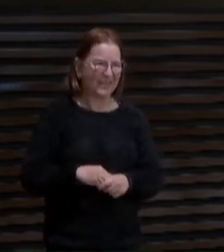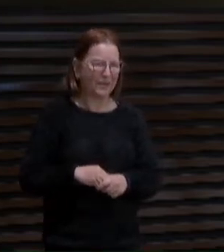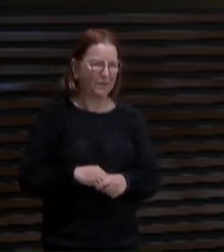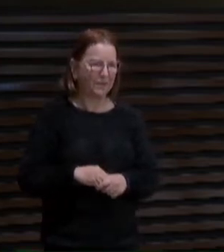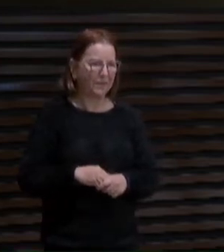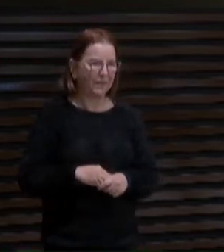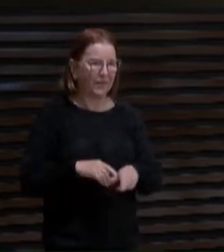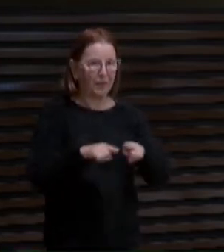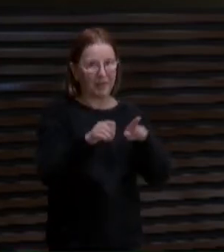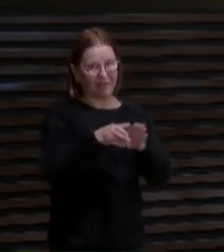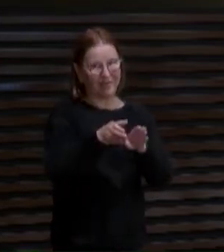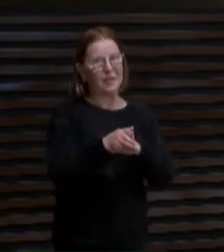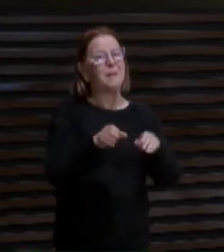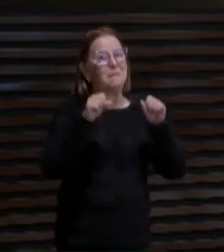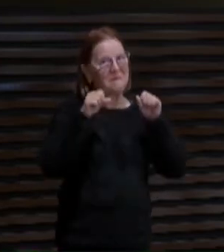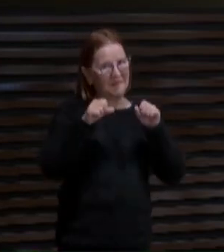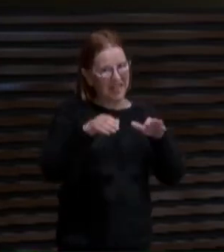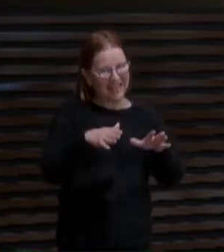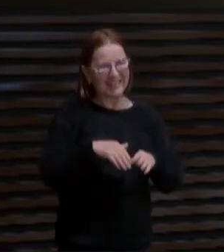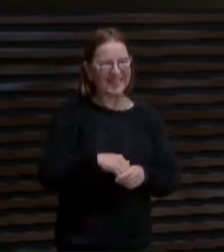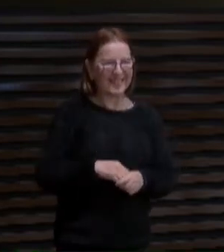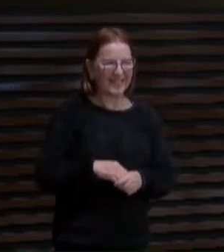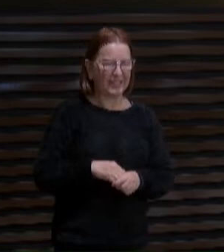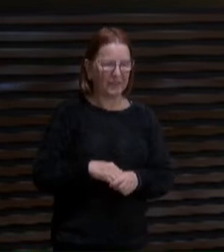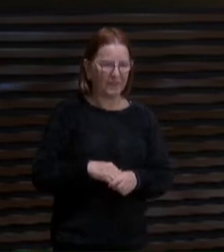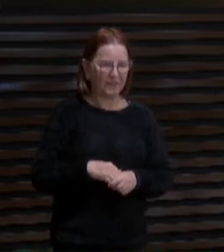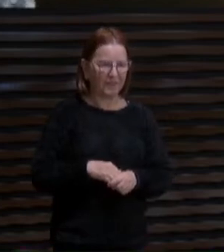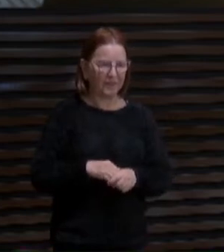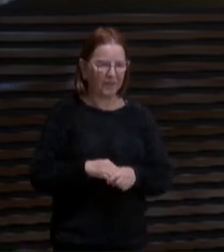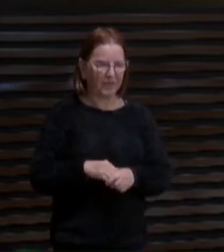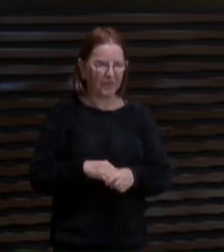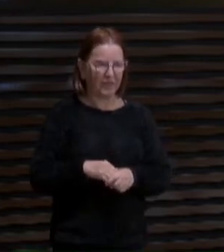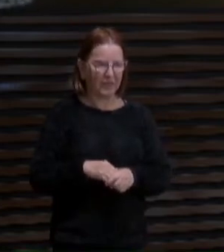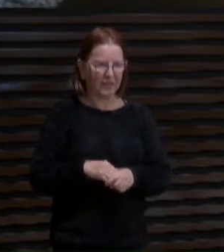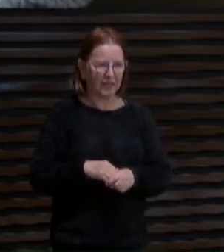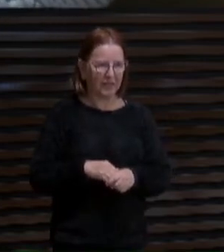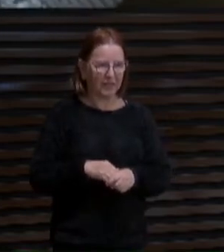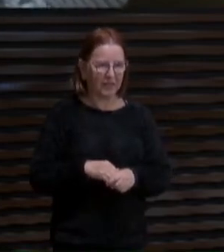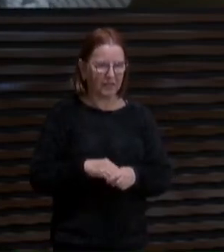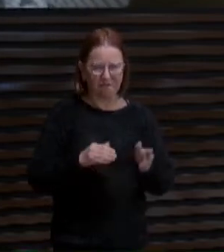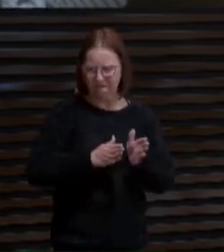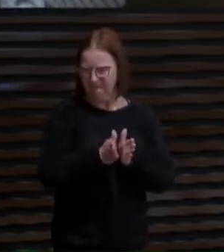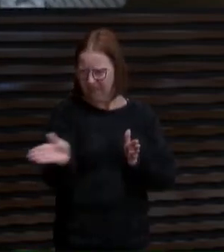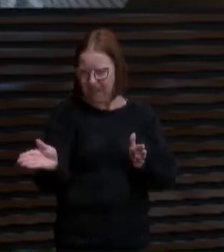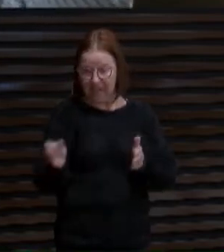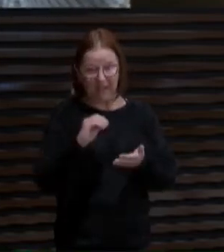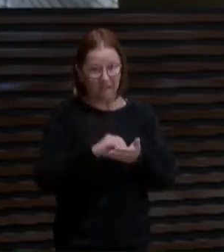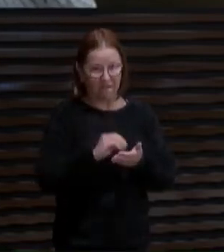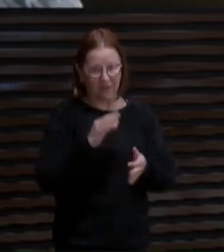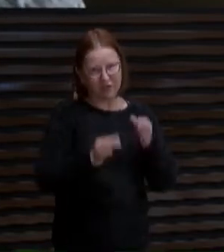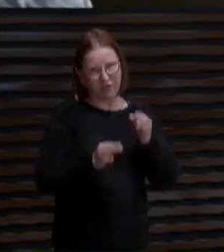mas disciplina é uma benção viu meus irmãos e depois ele vai dizer assim a parte da Injustiça todo aquele